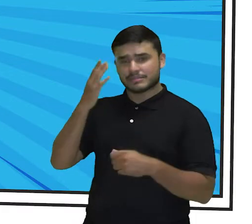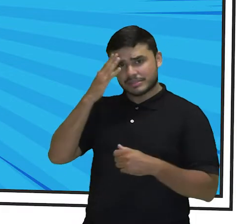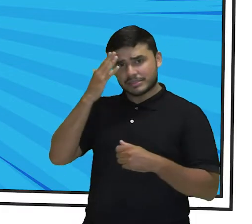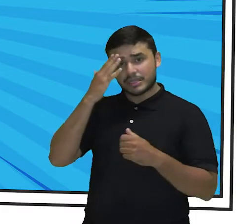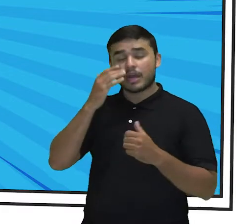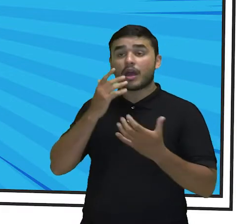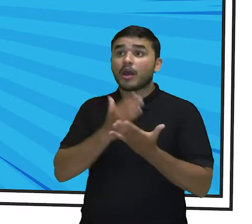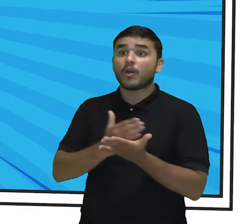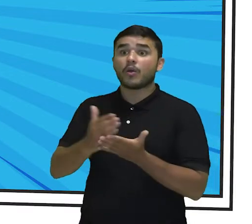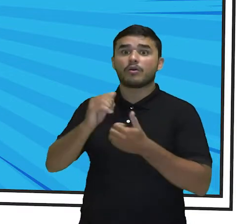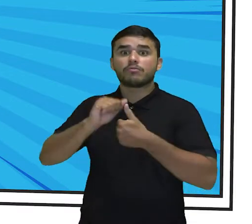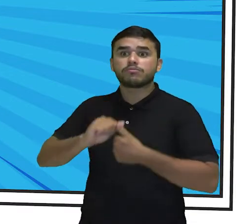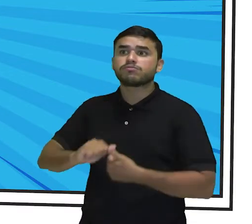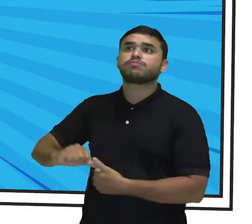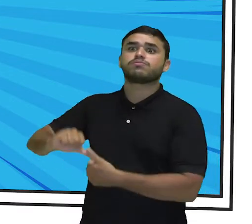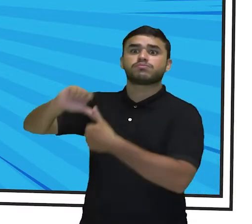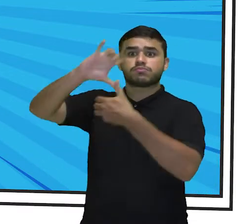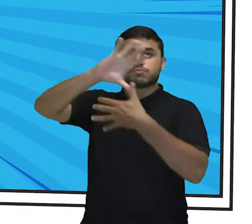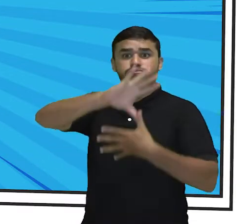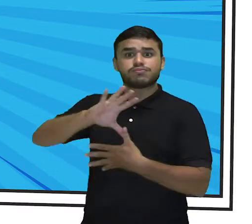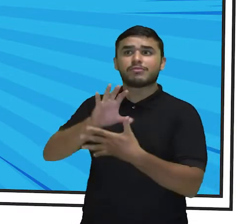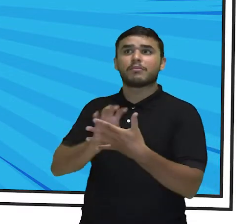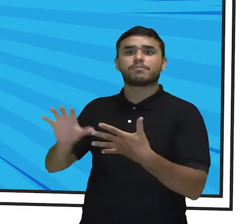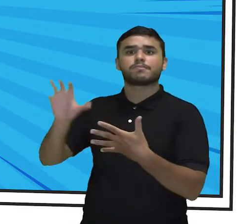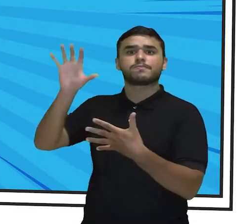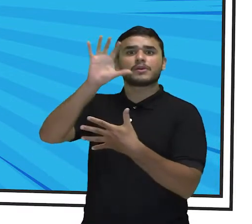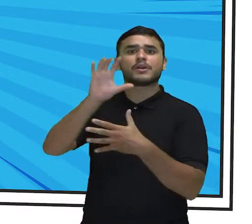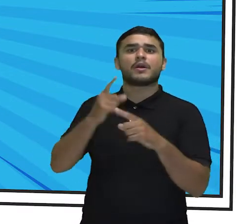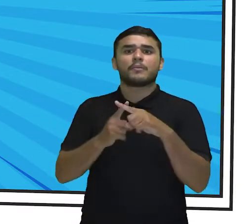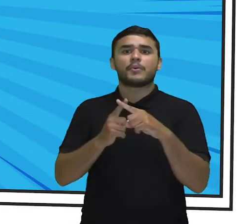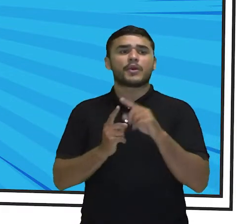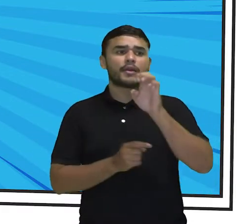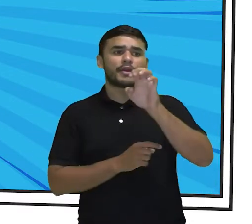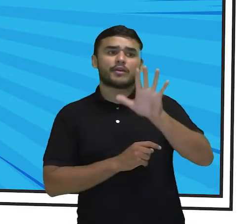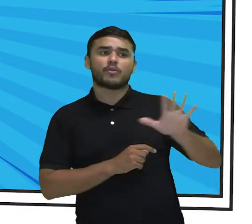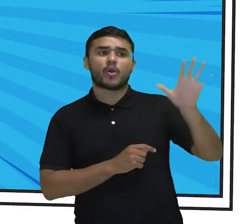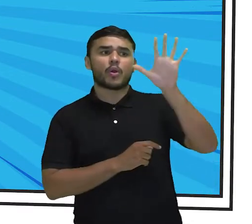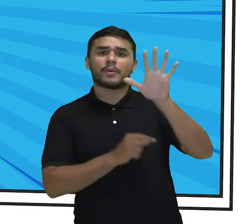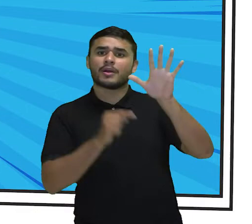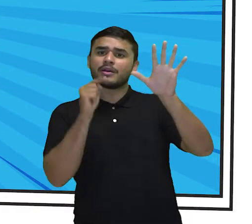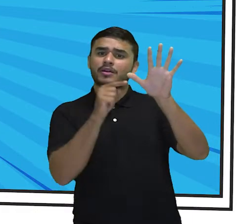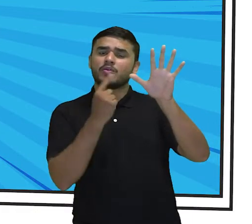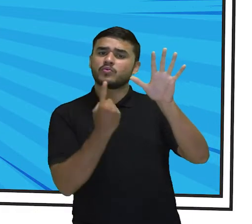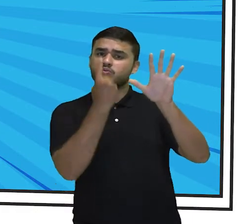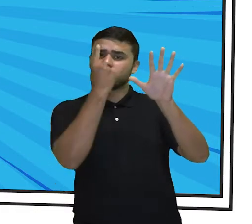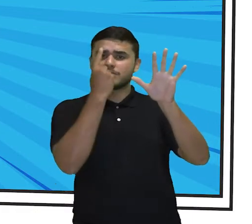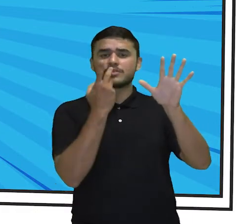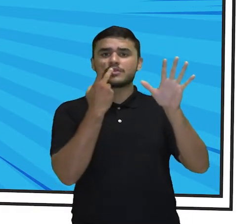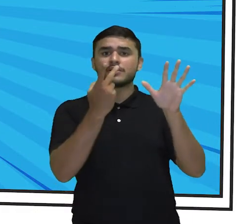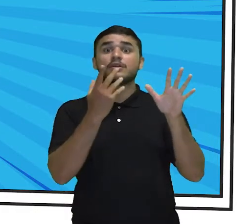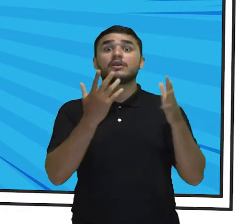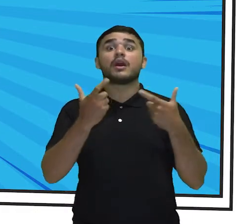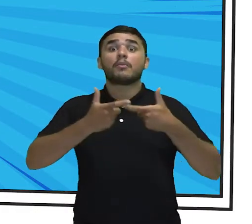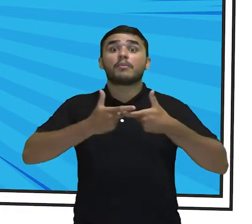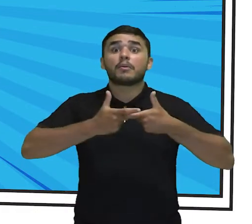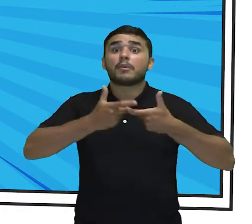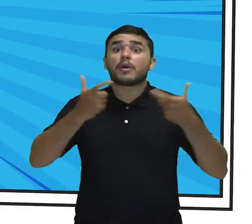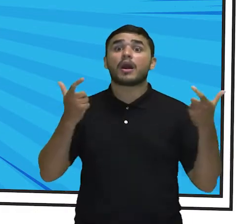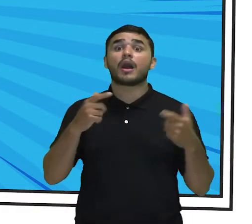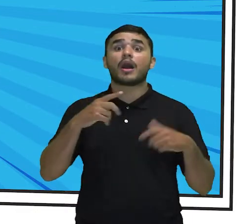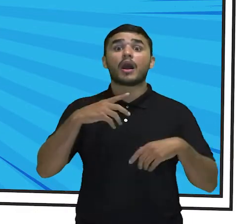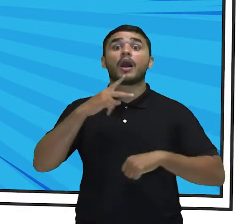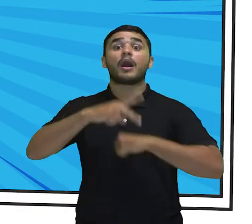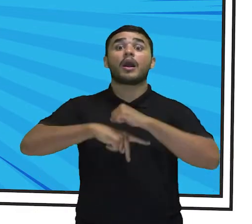fiéis, porque ela fica na Europa somente, ela não iria ter fiéis. É por isso que hoje o país mais católico do mundo é